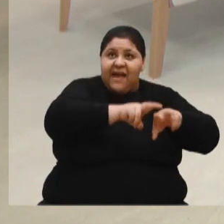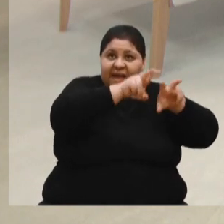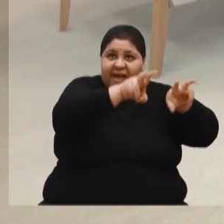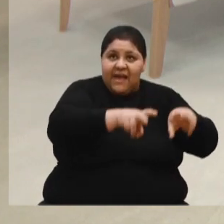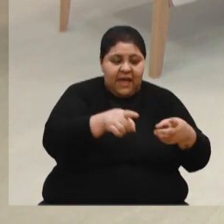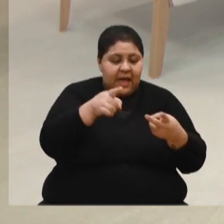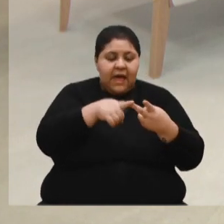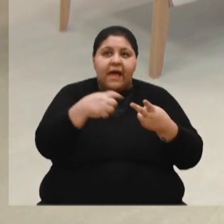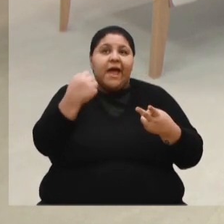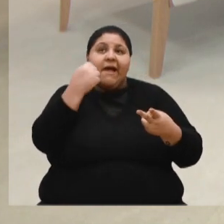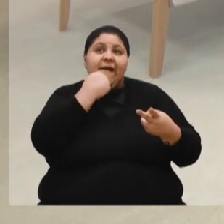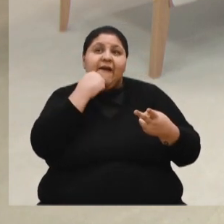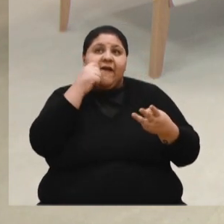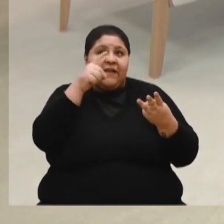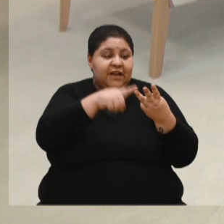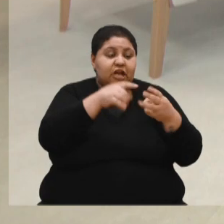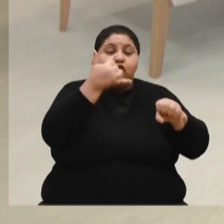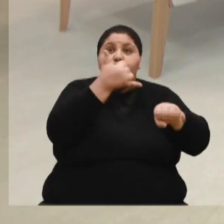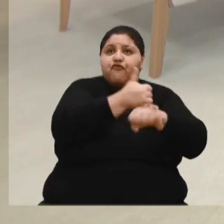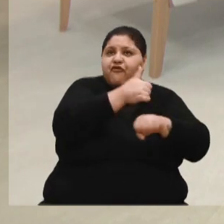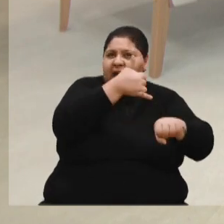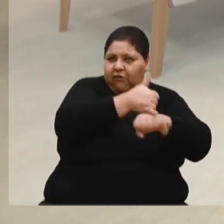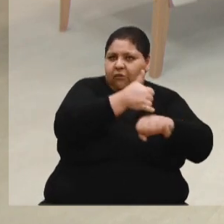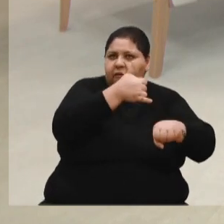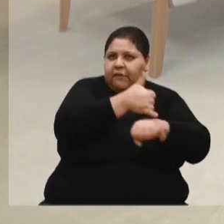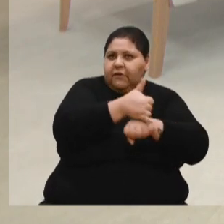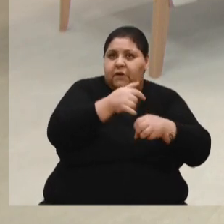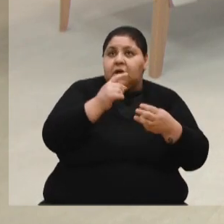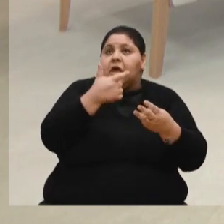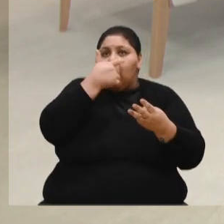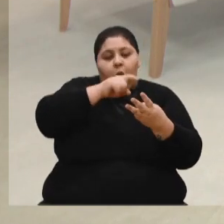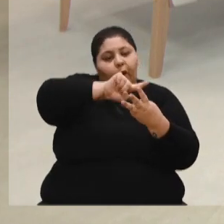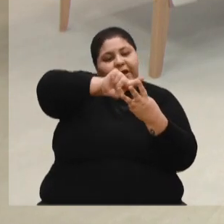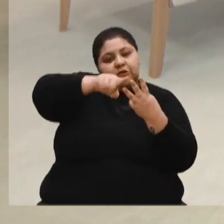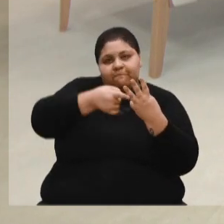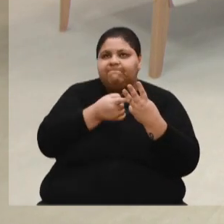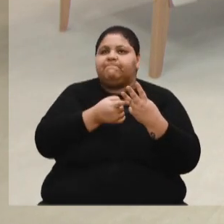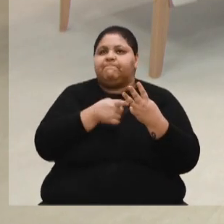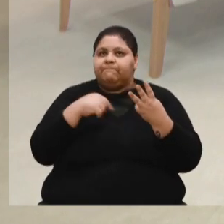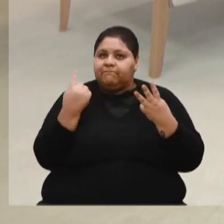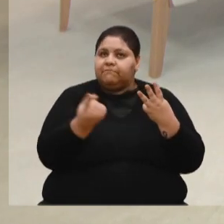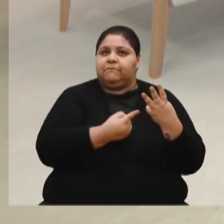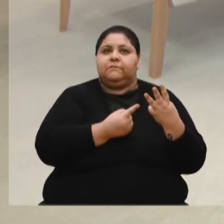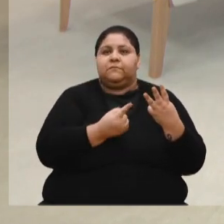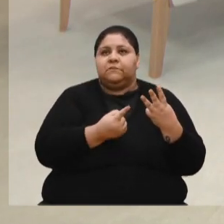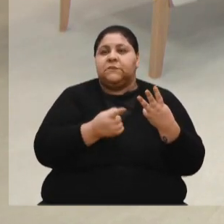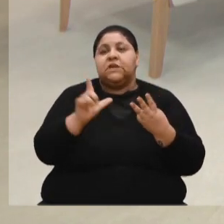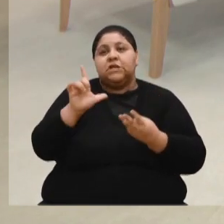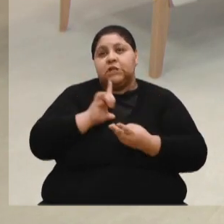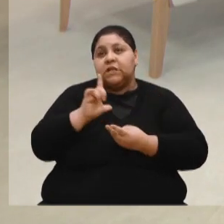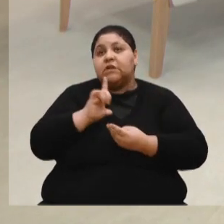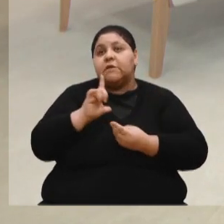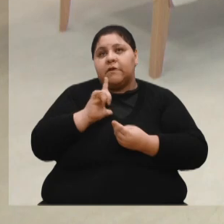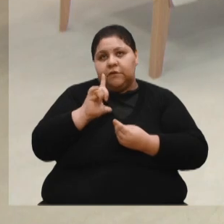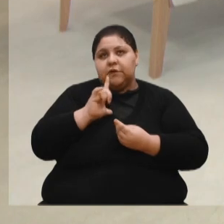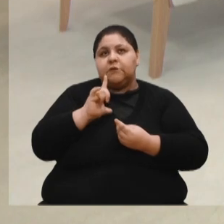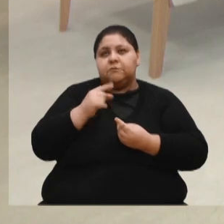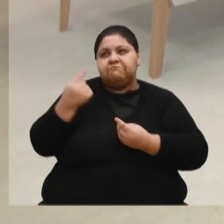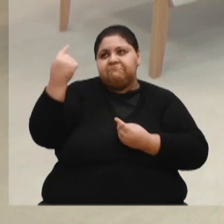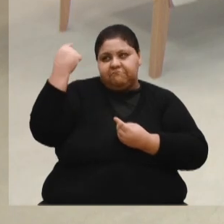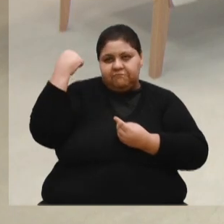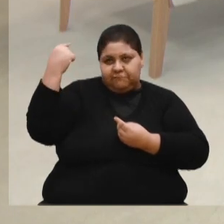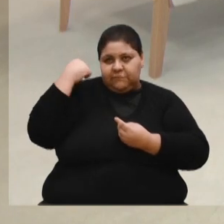de pedras e a parte do ferro, né? A ferramentaria. Então, acho que são três coisas que nós temos, né, tivemos aí,